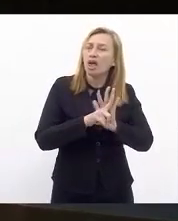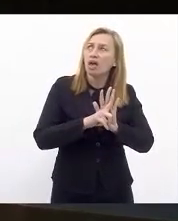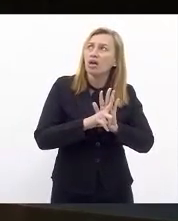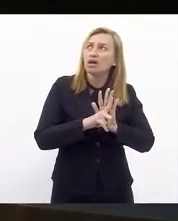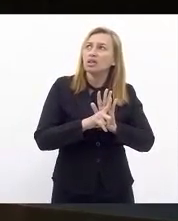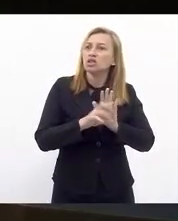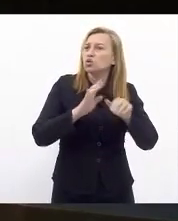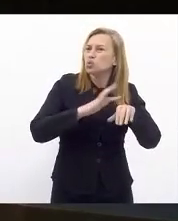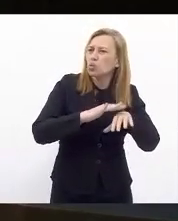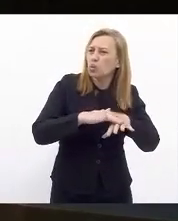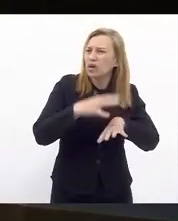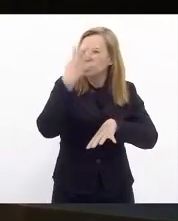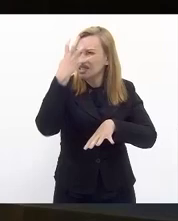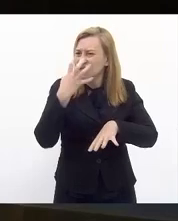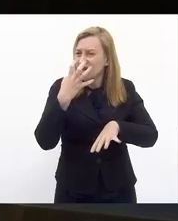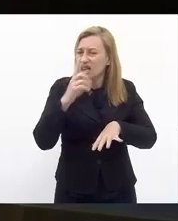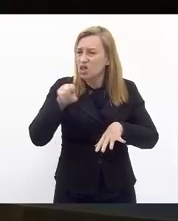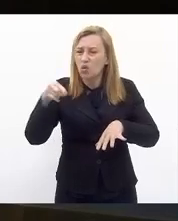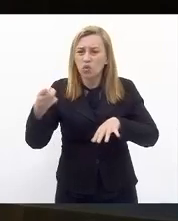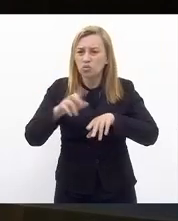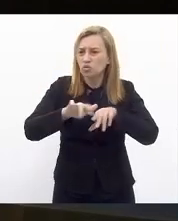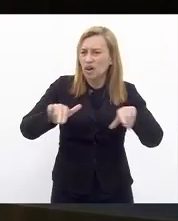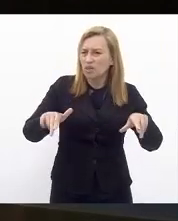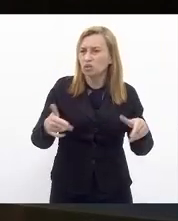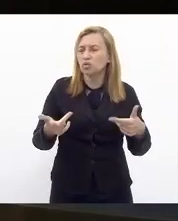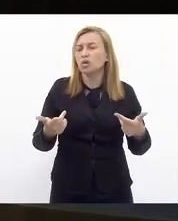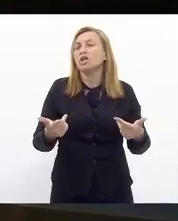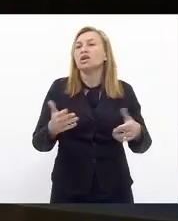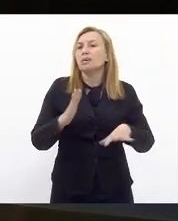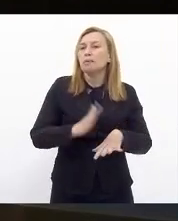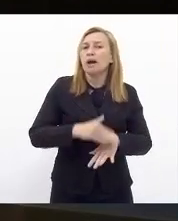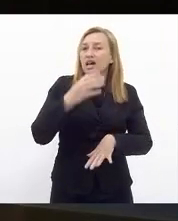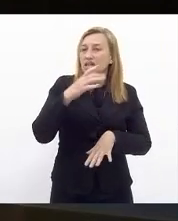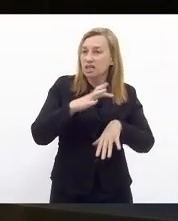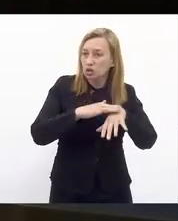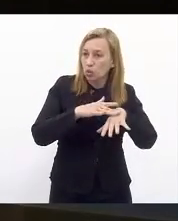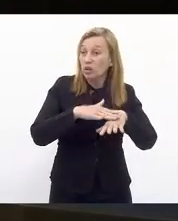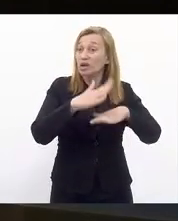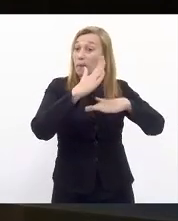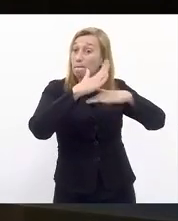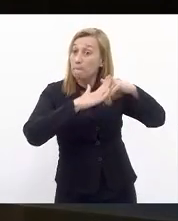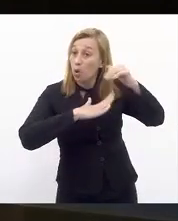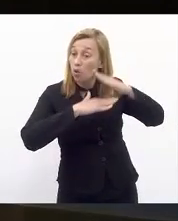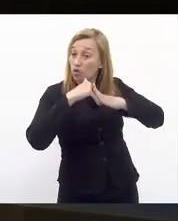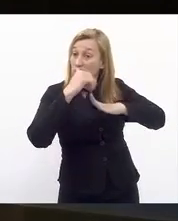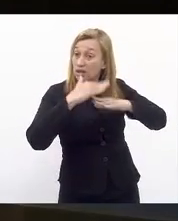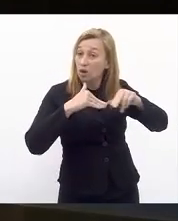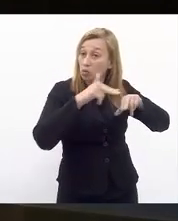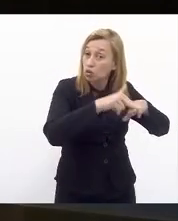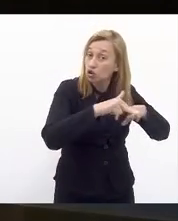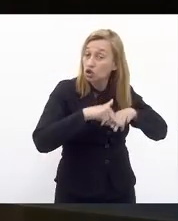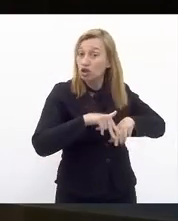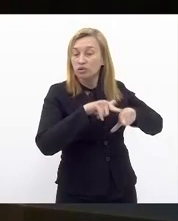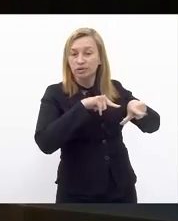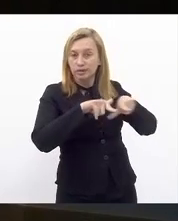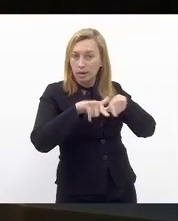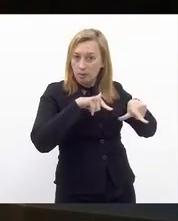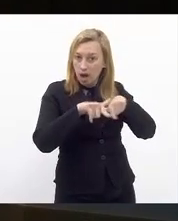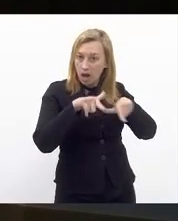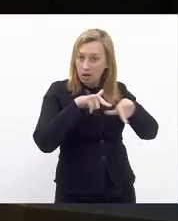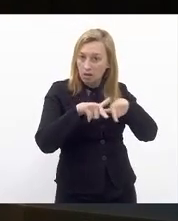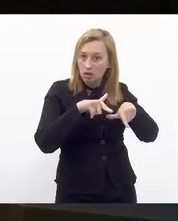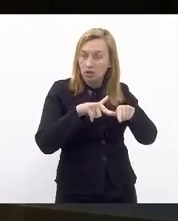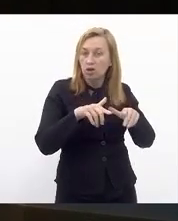dessas grave para de doenças tá E mais a doença profissional decorrente da atividade